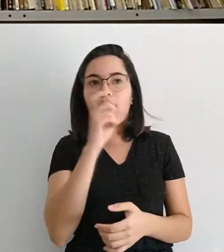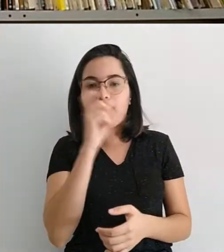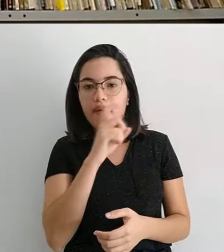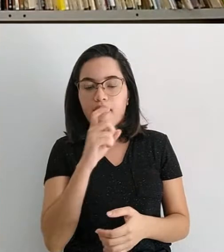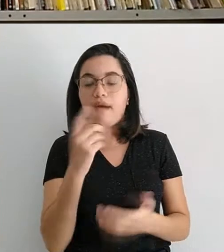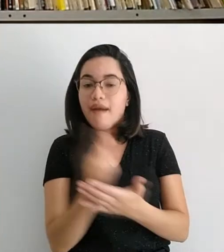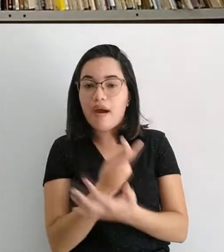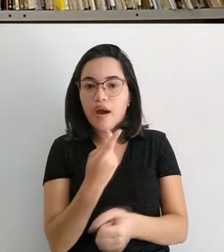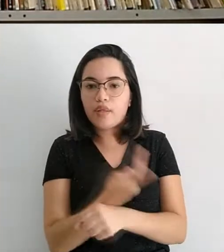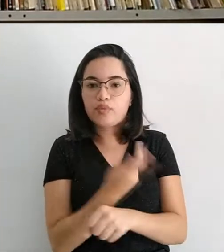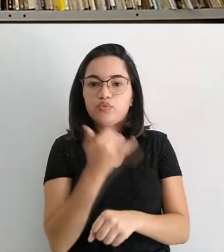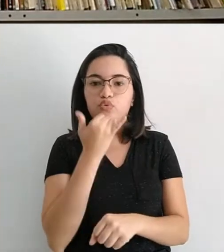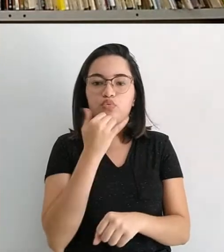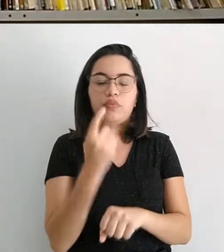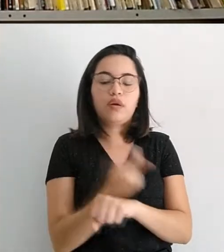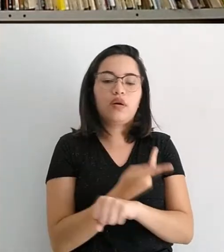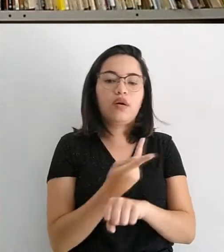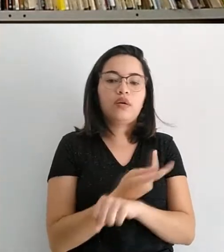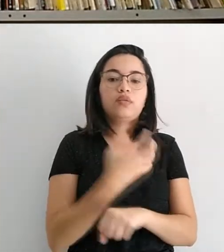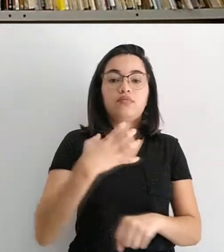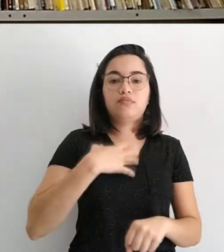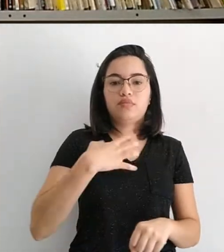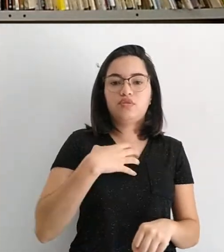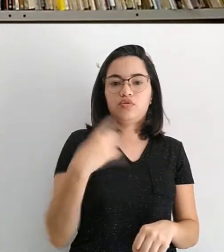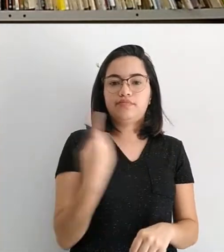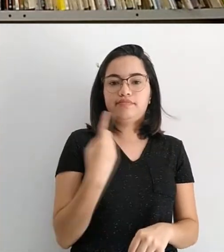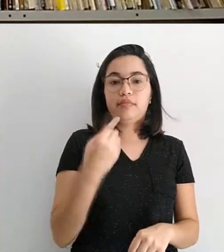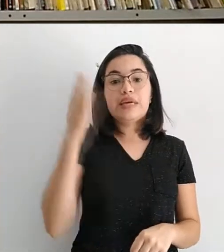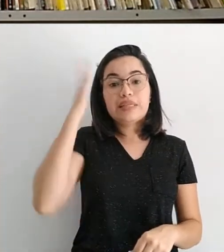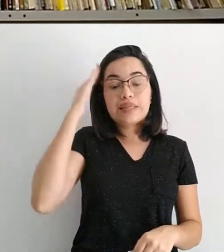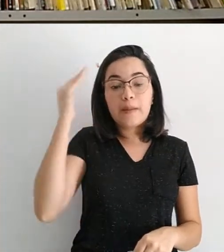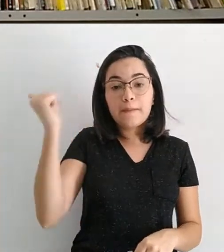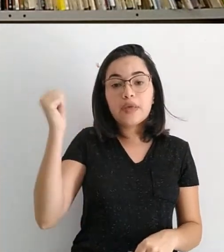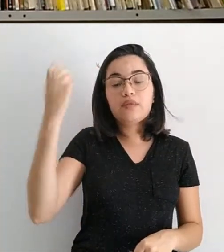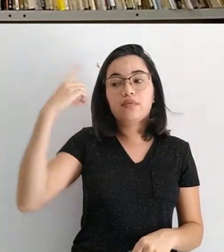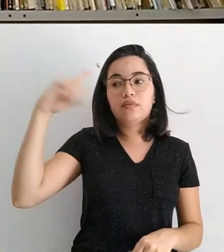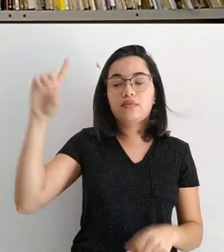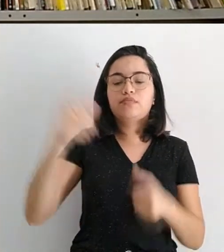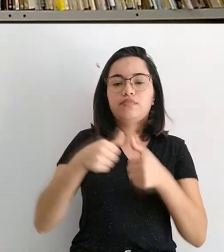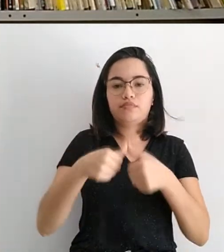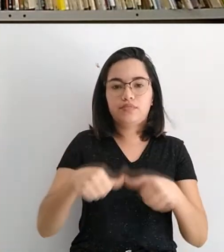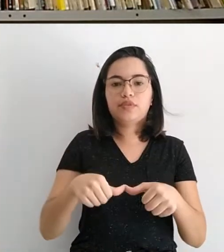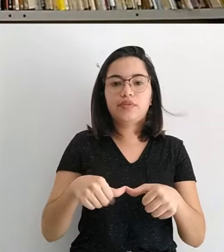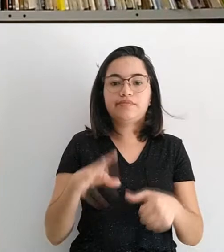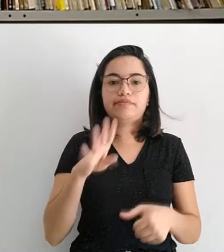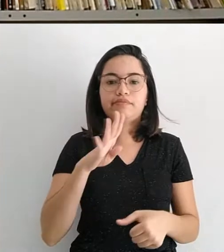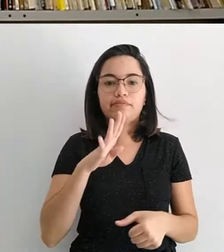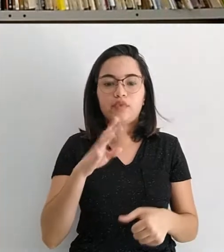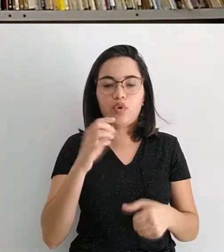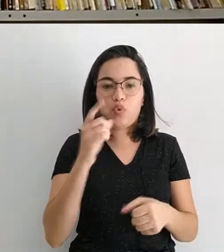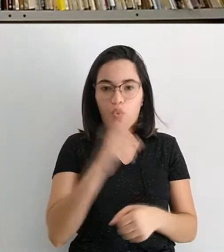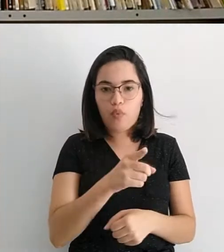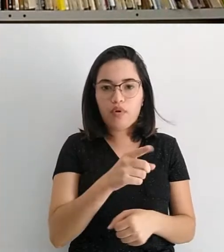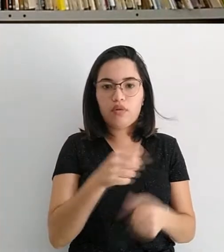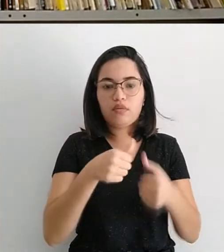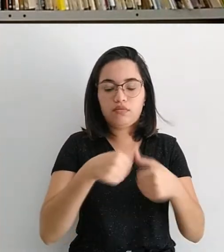sentir solitário, sabendo que Deus está com ele e conhece todas as coisas.